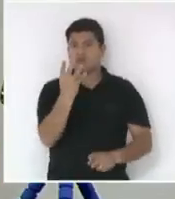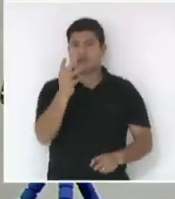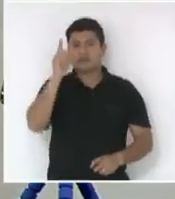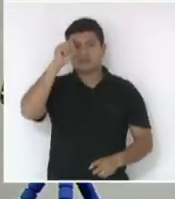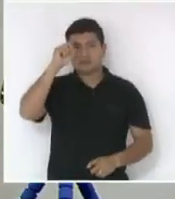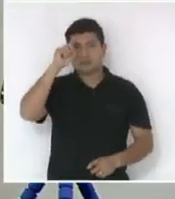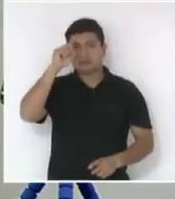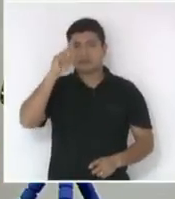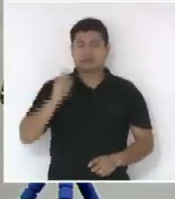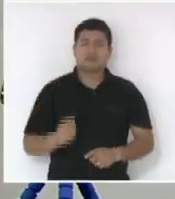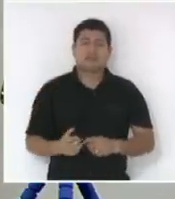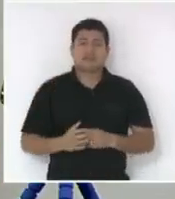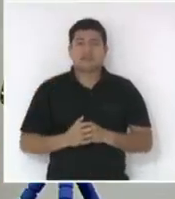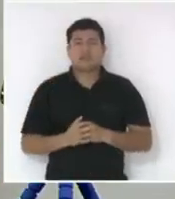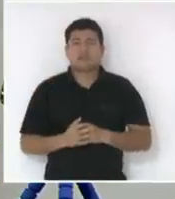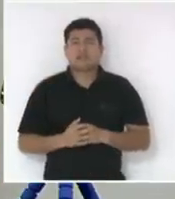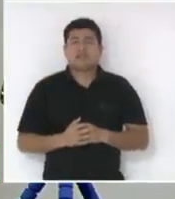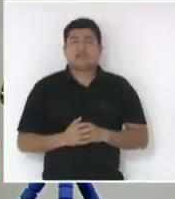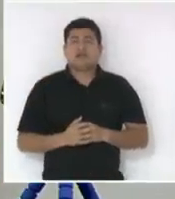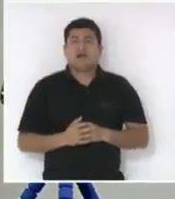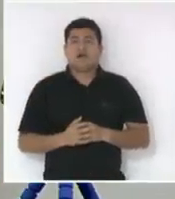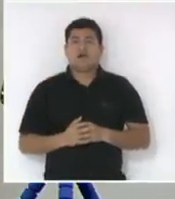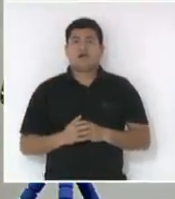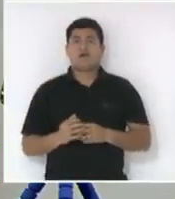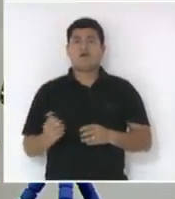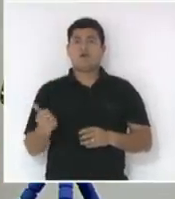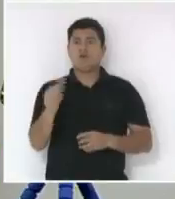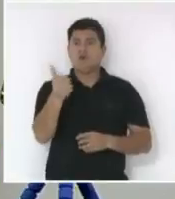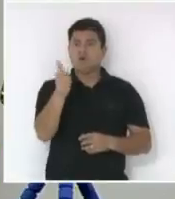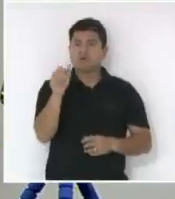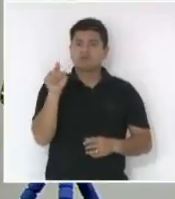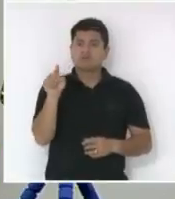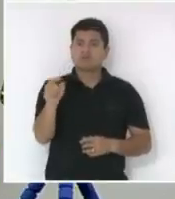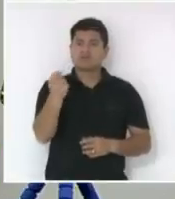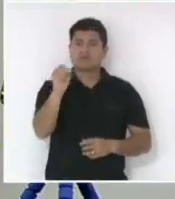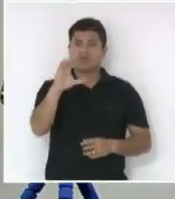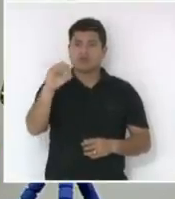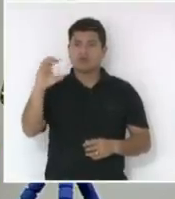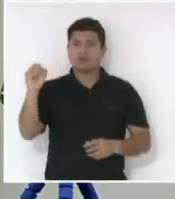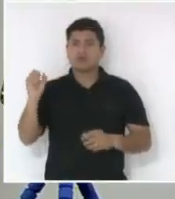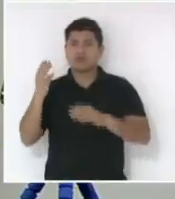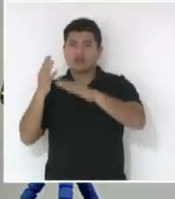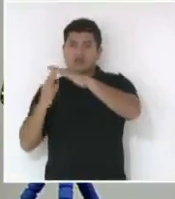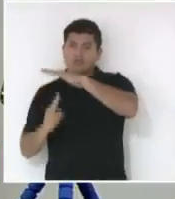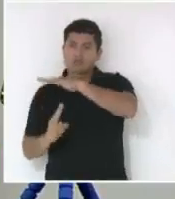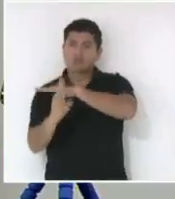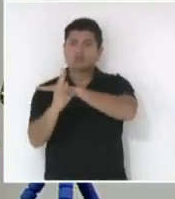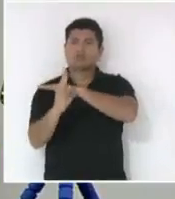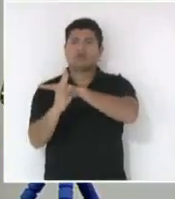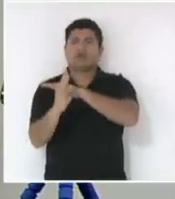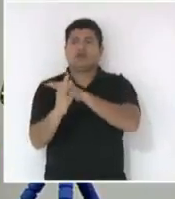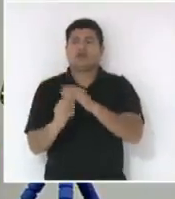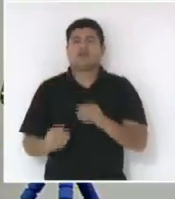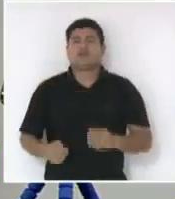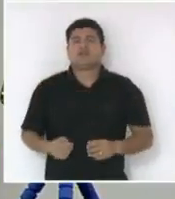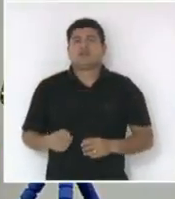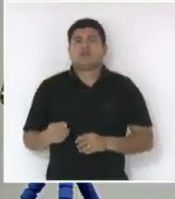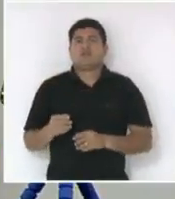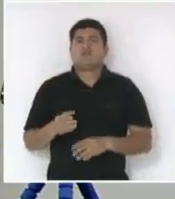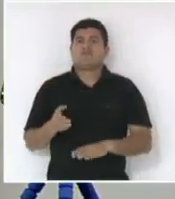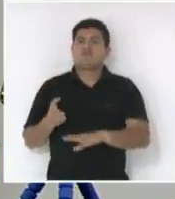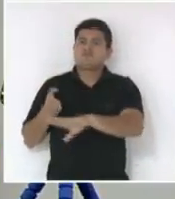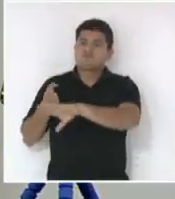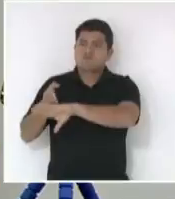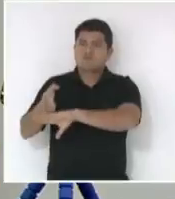1 ano, 1 mês e 4 dias, mais de 11.800 imigrantes e refugiados aportaram o nosso